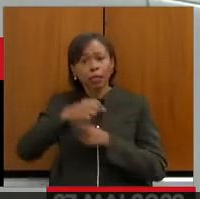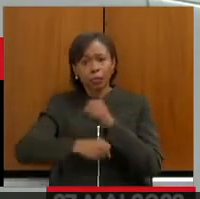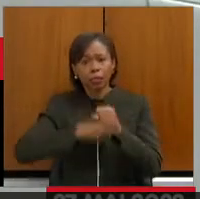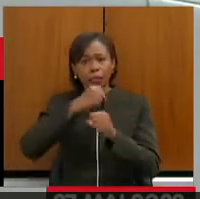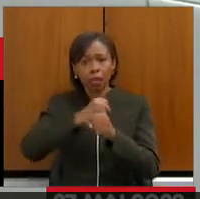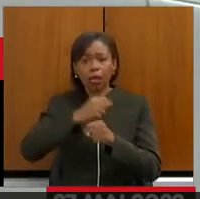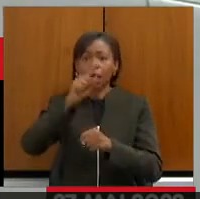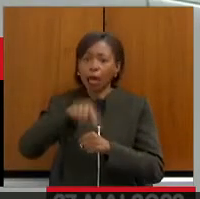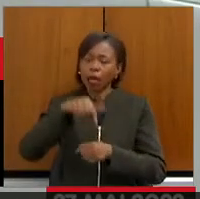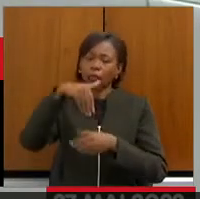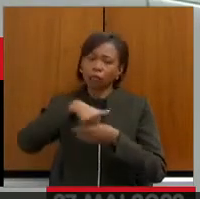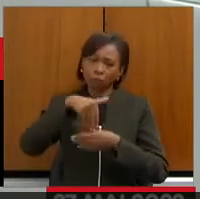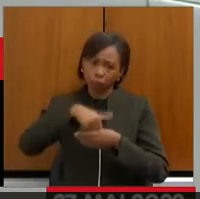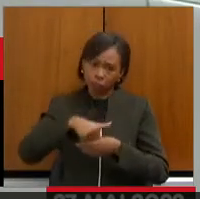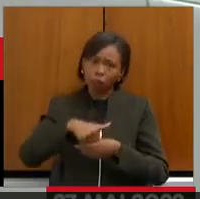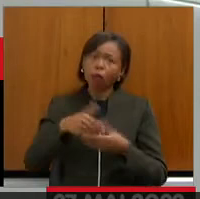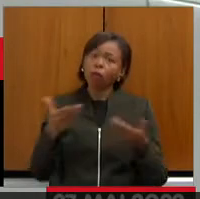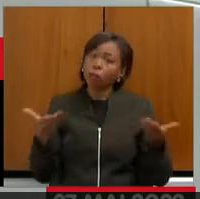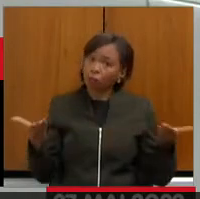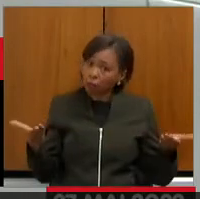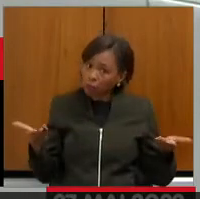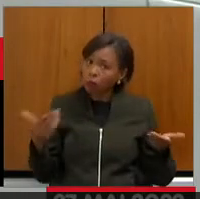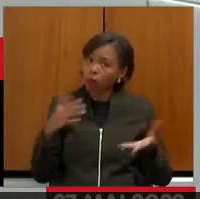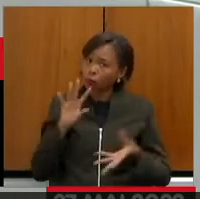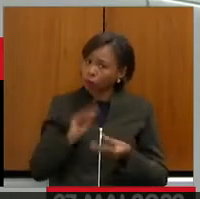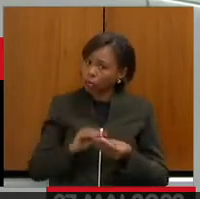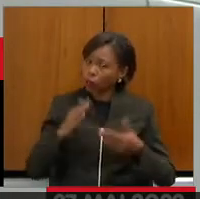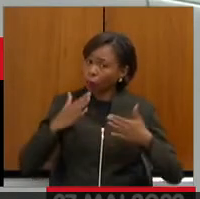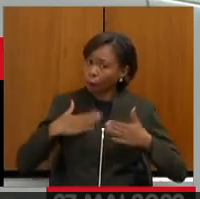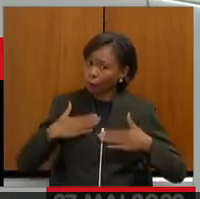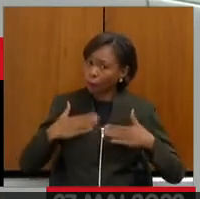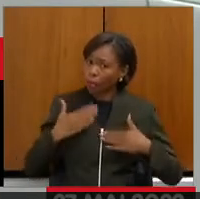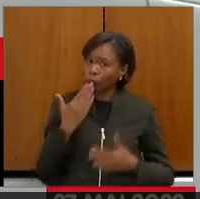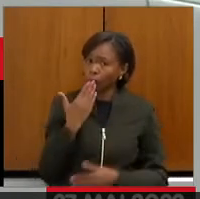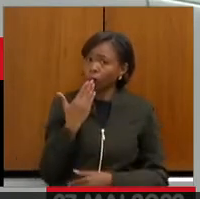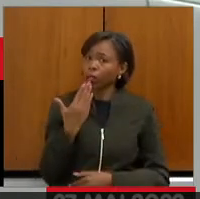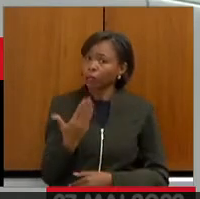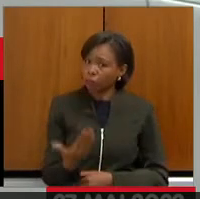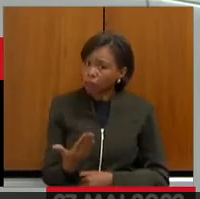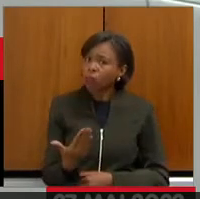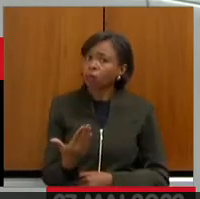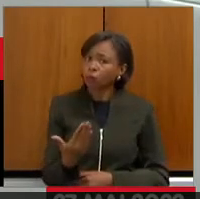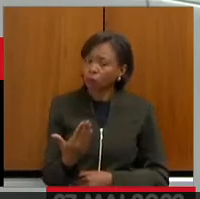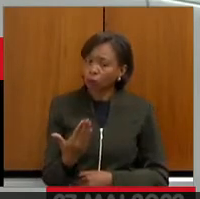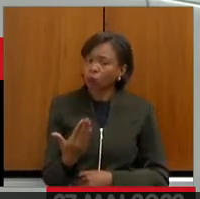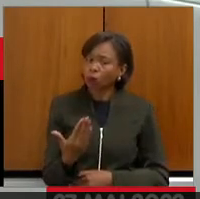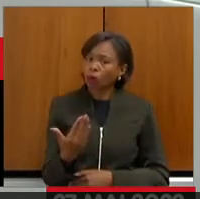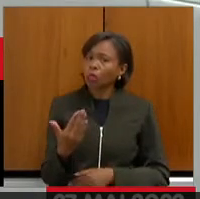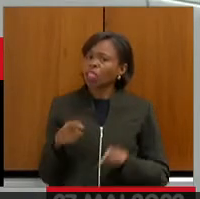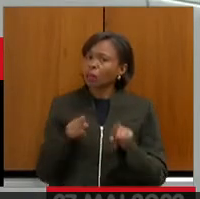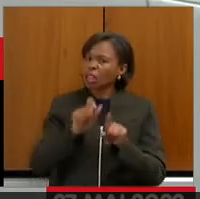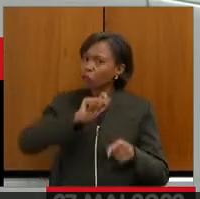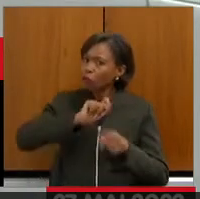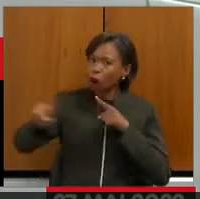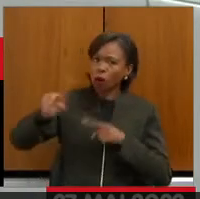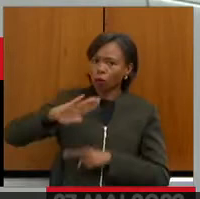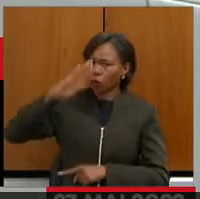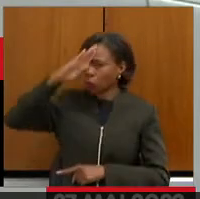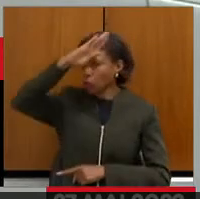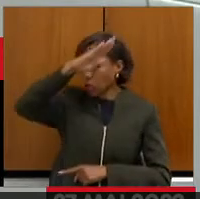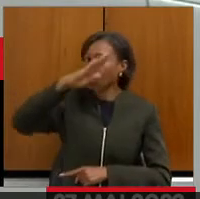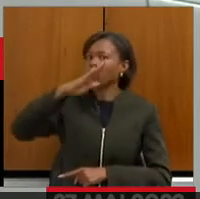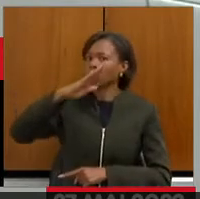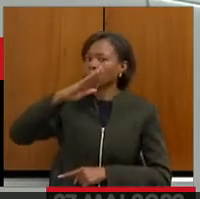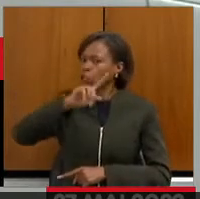Então queria terminar dizendo Esse é o meu peito além do pleito de fora bolsonaro e levam